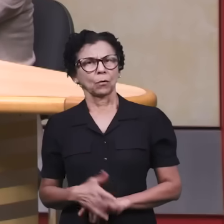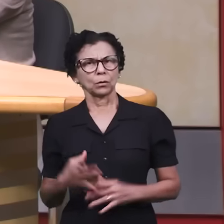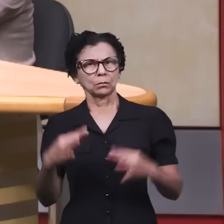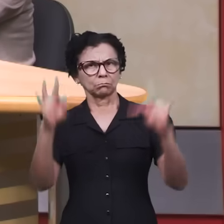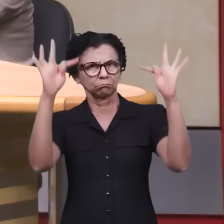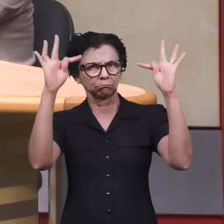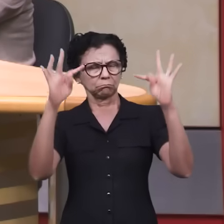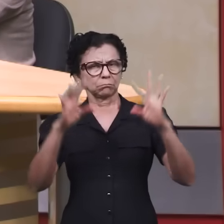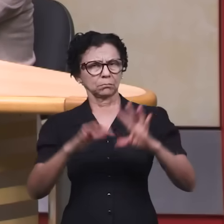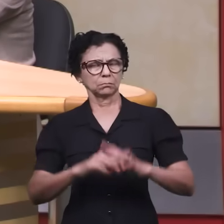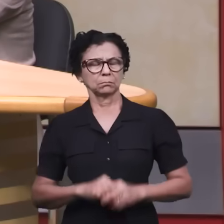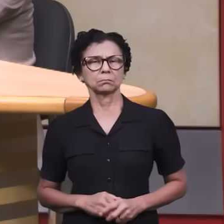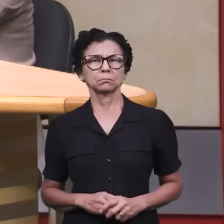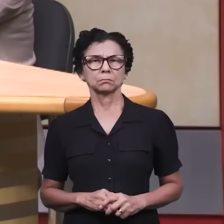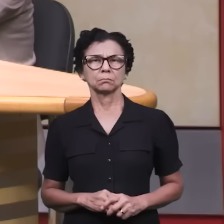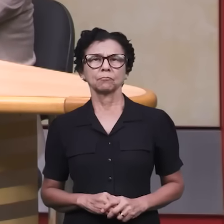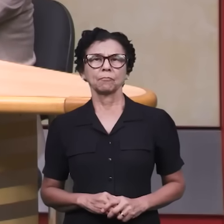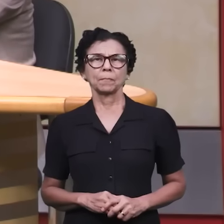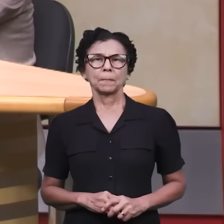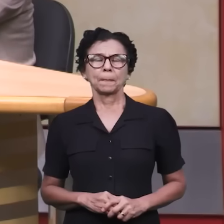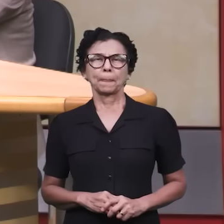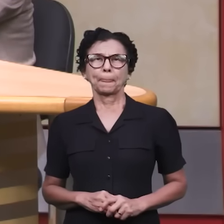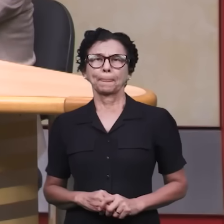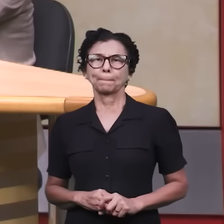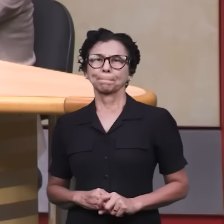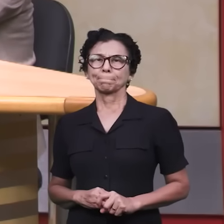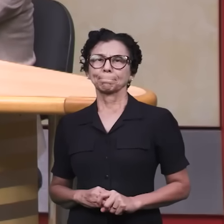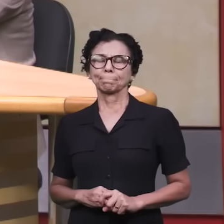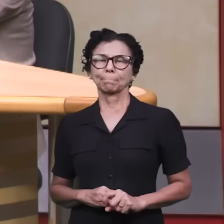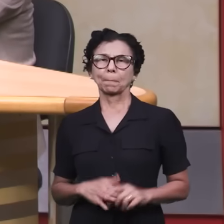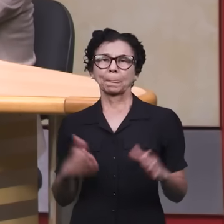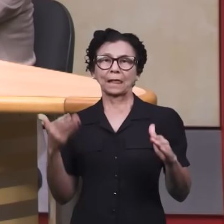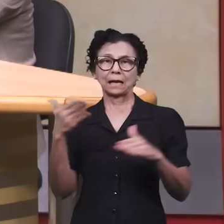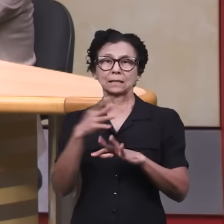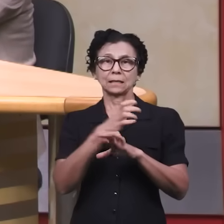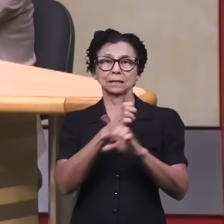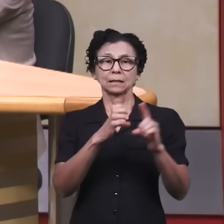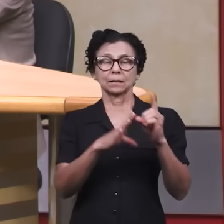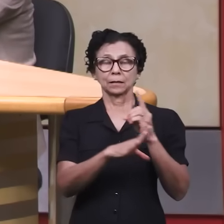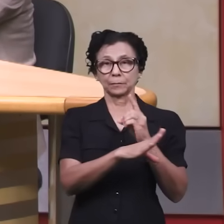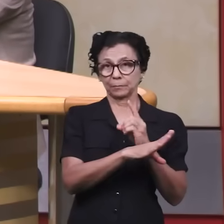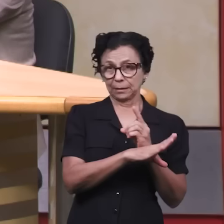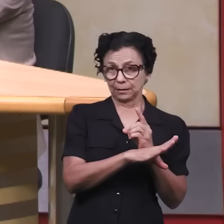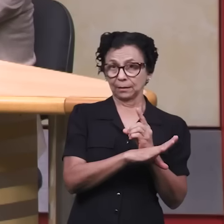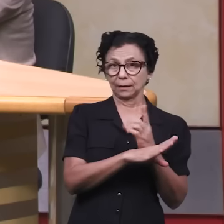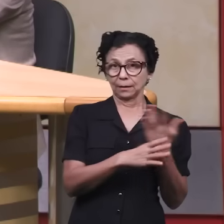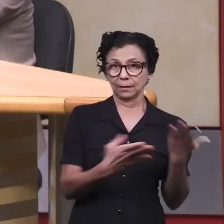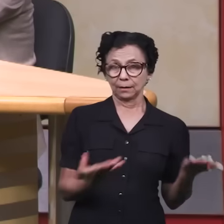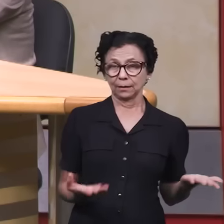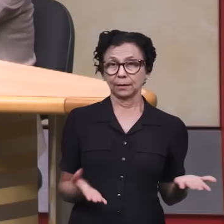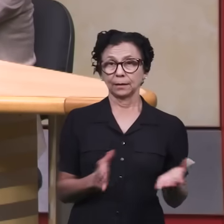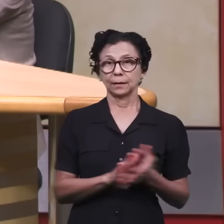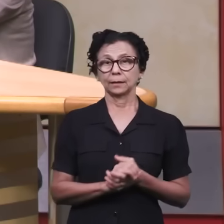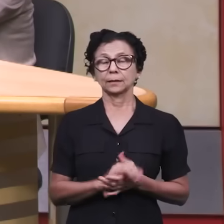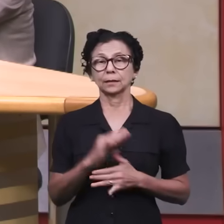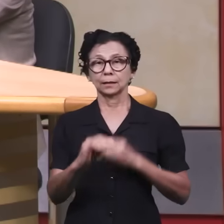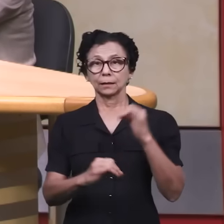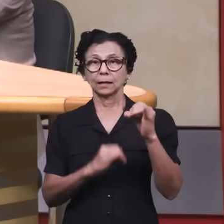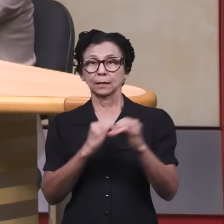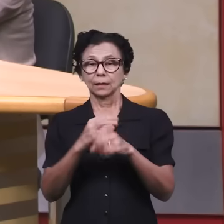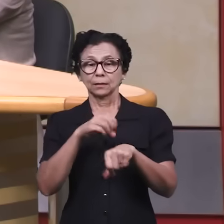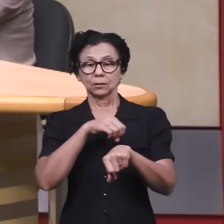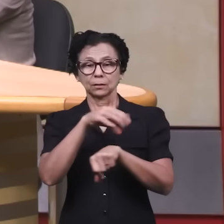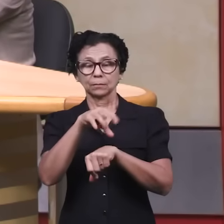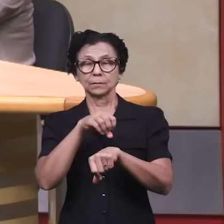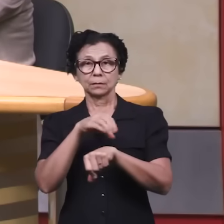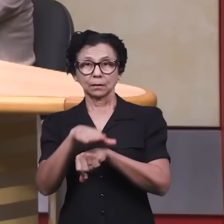Hoje, com a tecnologia que nós temos, com as possibilidades que nós temos de acesso à Escola Bíblica, que é a nossa transmissão também via